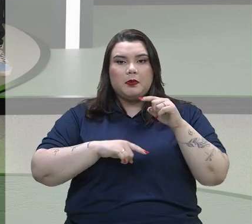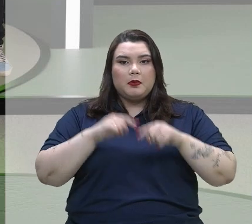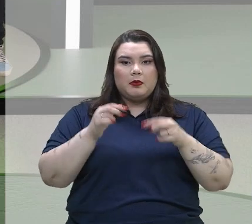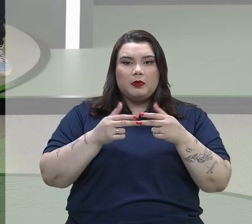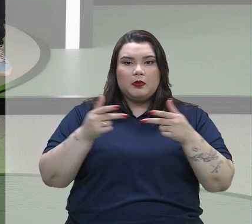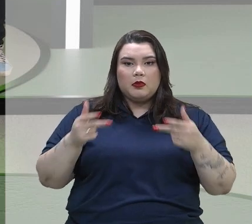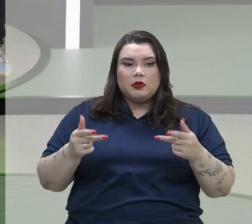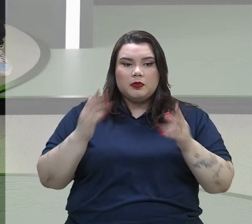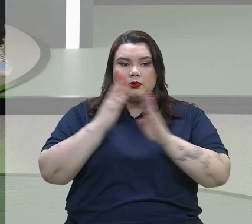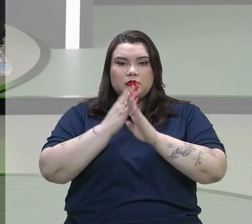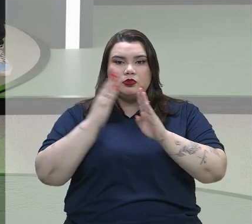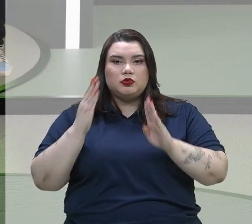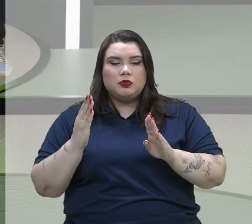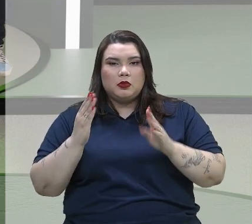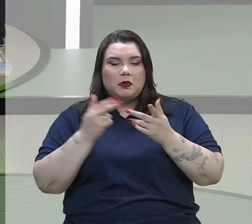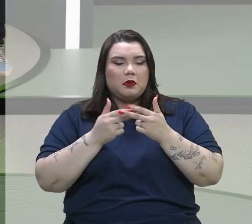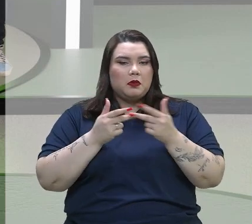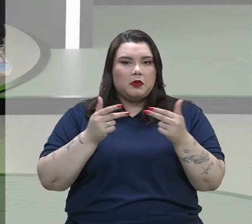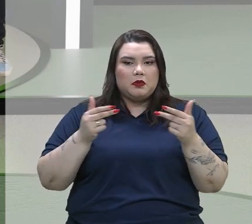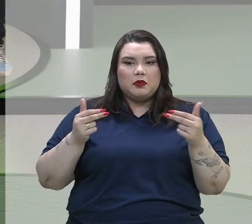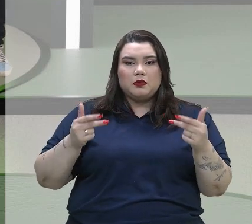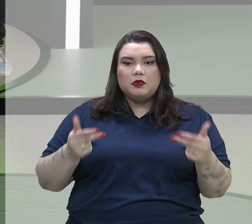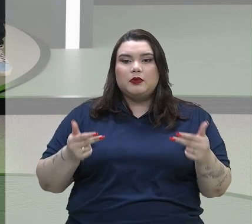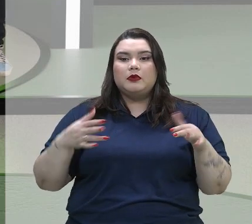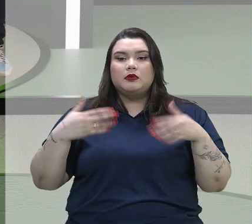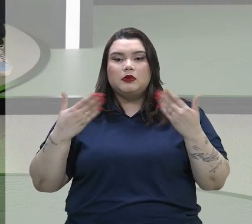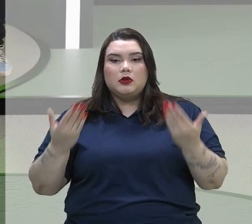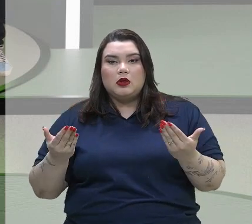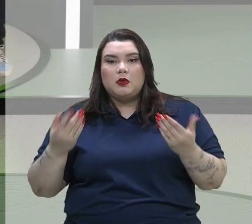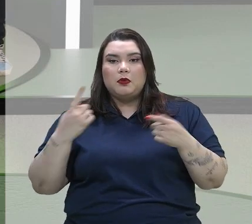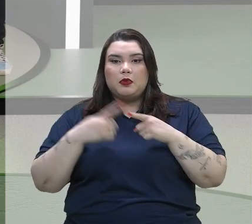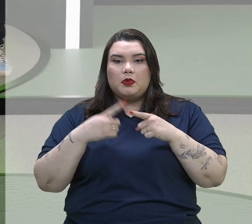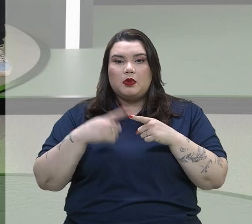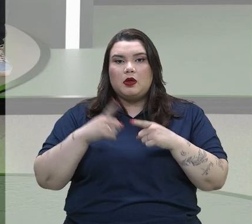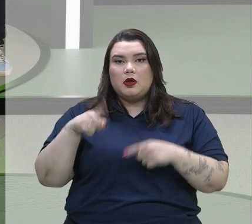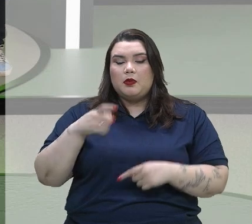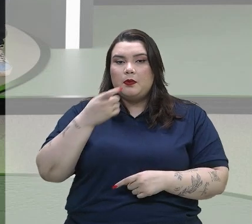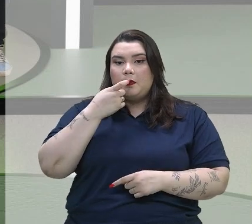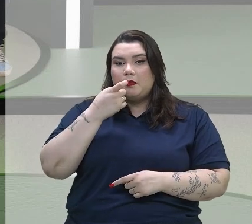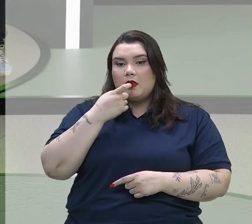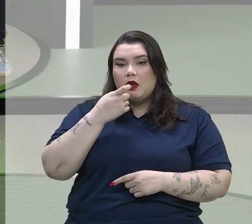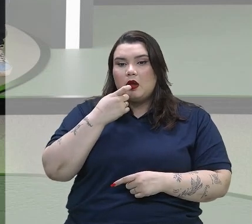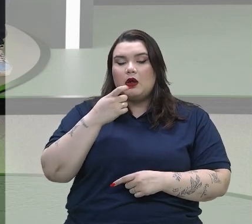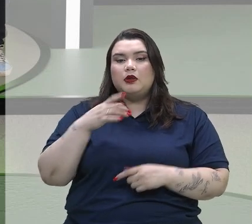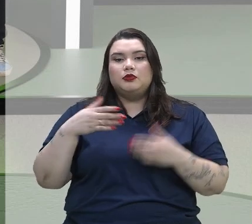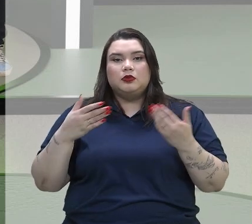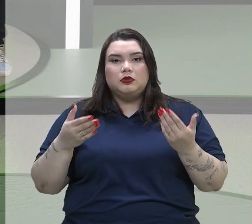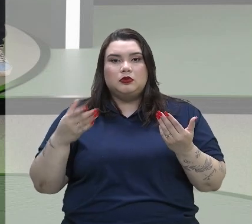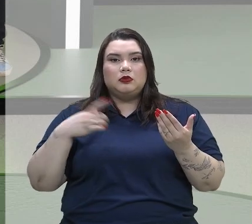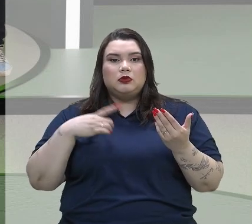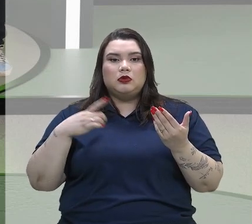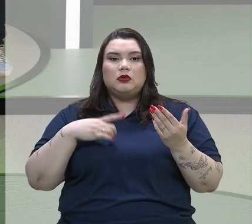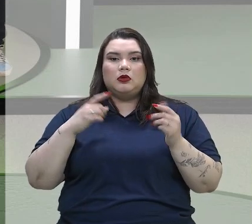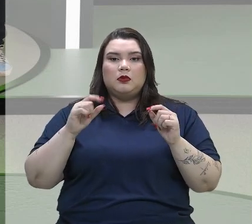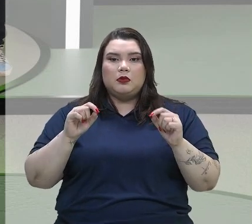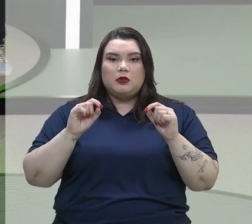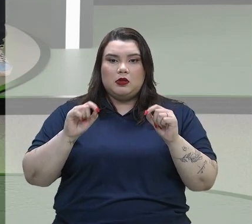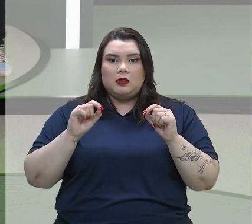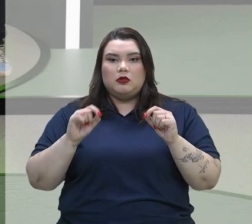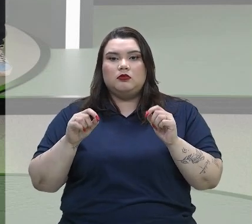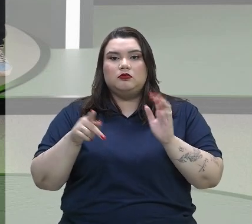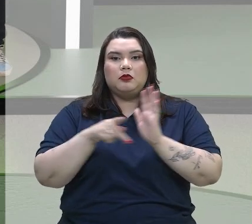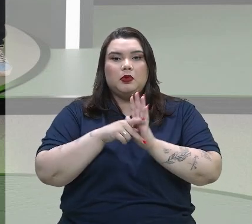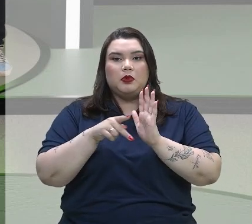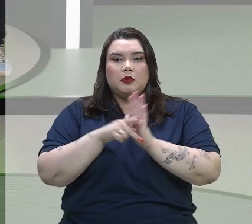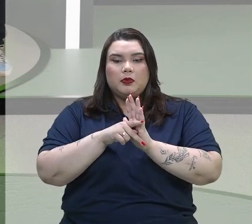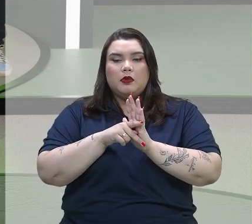de diagnóstico e muito mais, né? Então, devido que o plástico, ele tem uma segurança, né, e